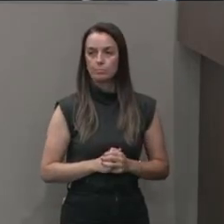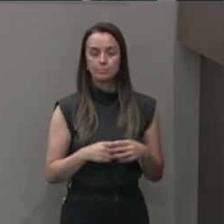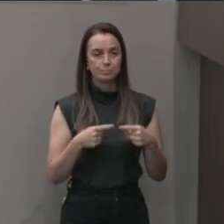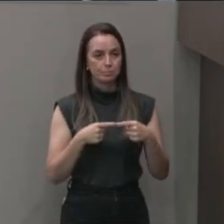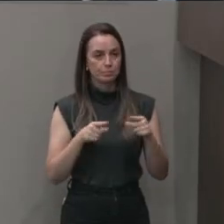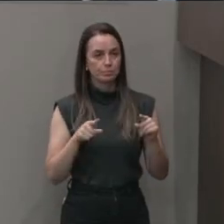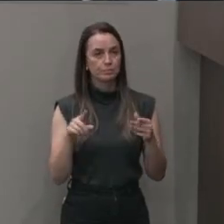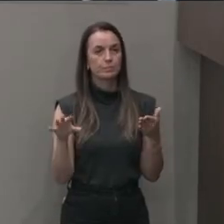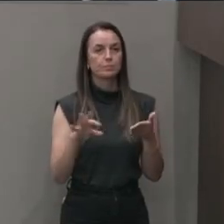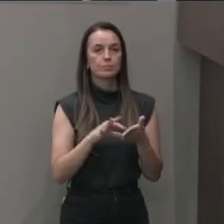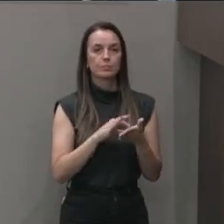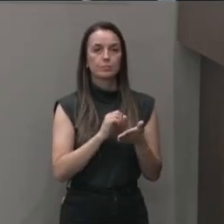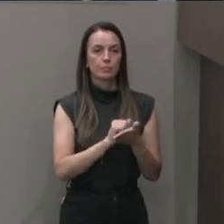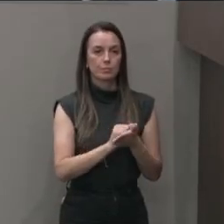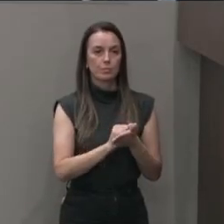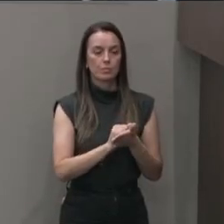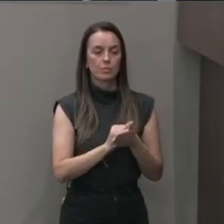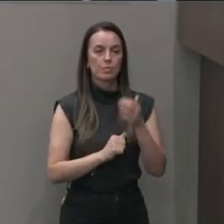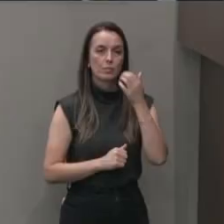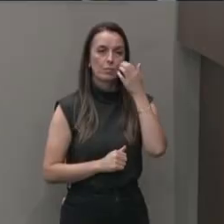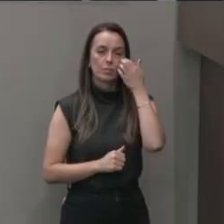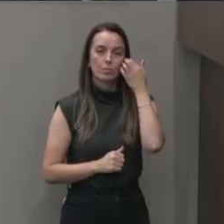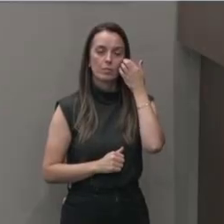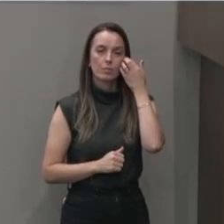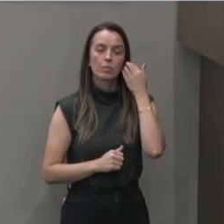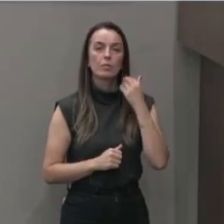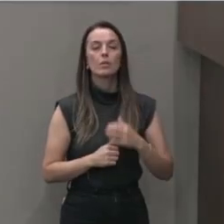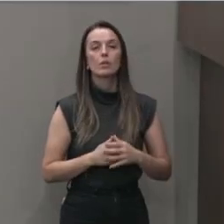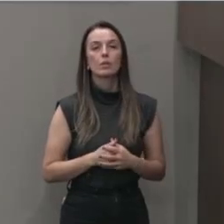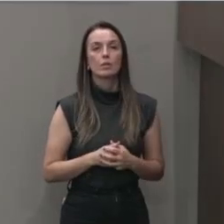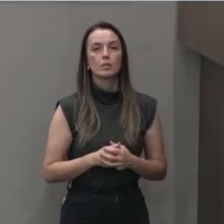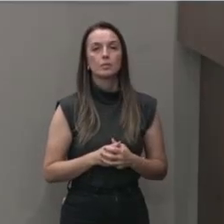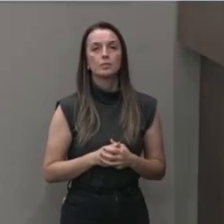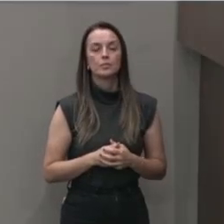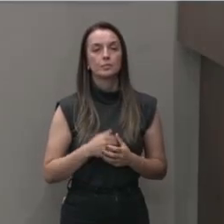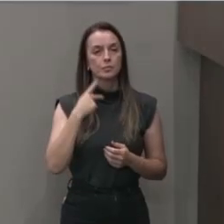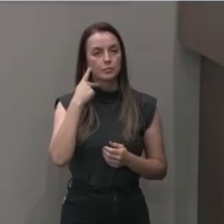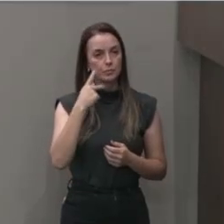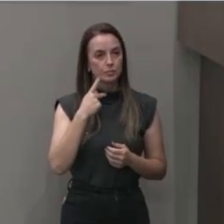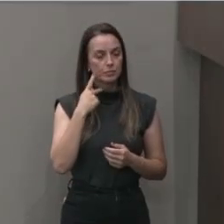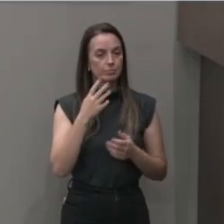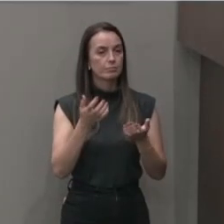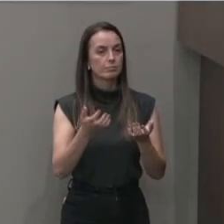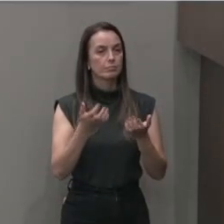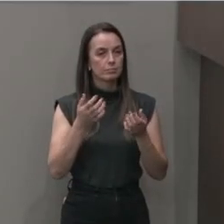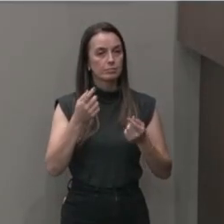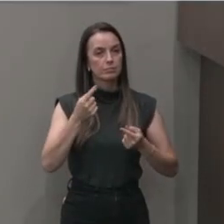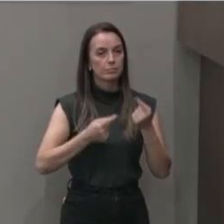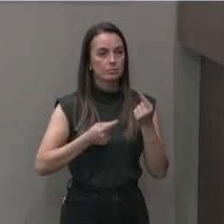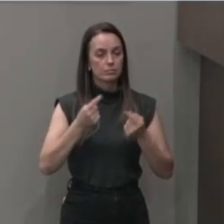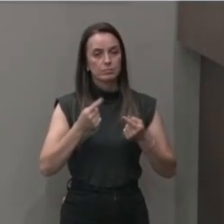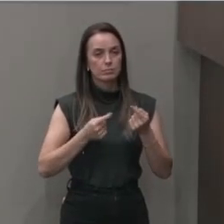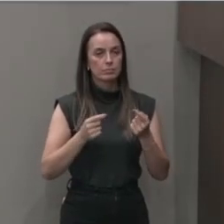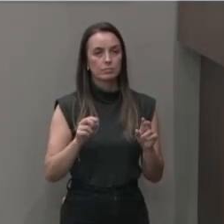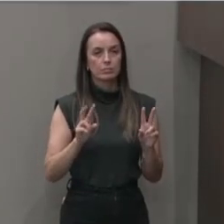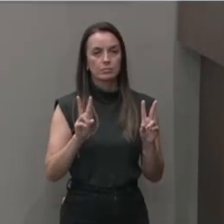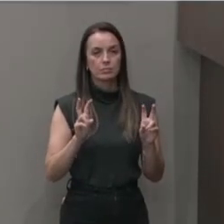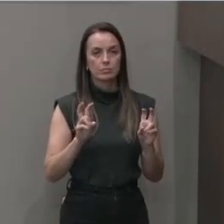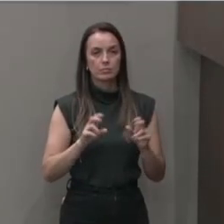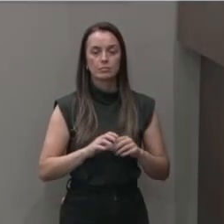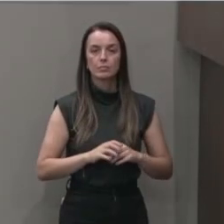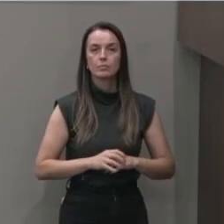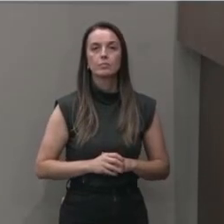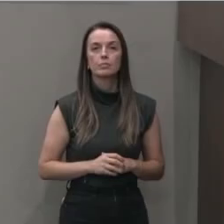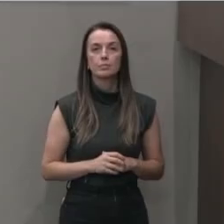Abertas as inscrições para os vereadores que desejam discutir as